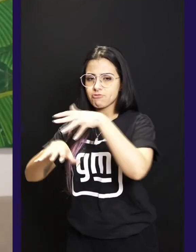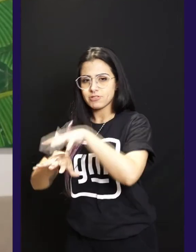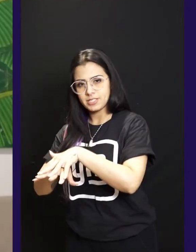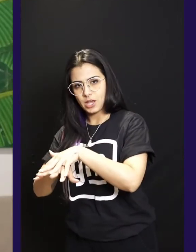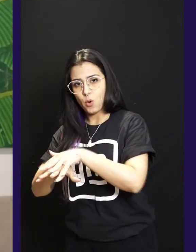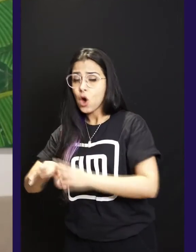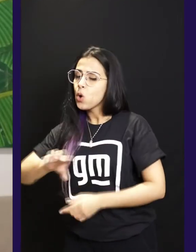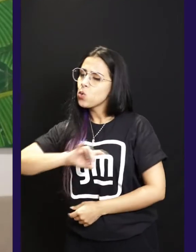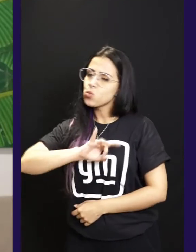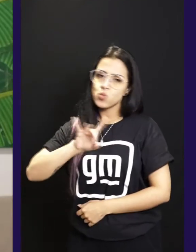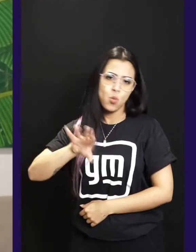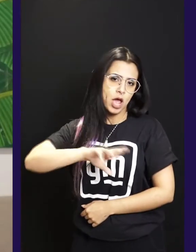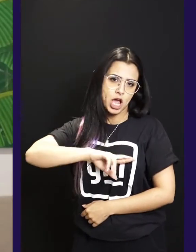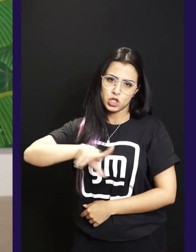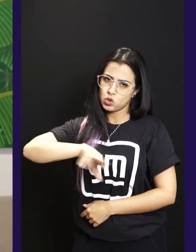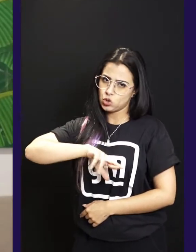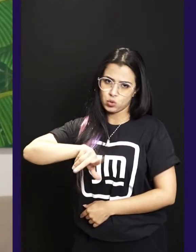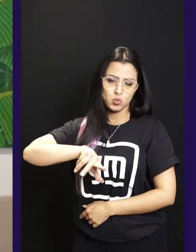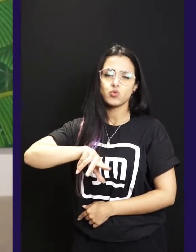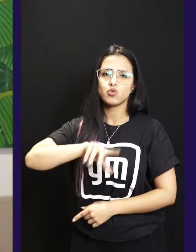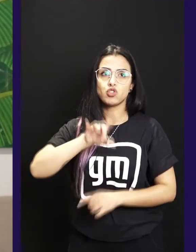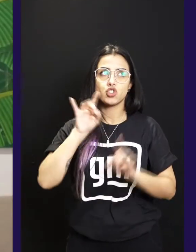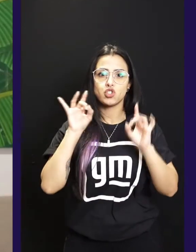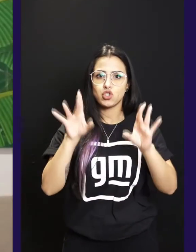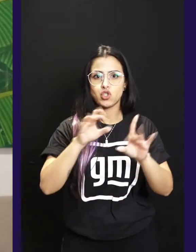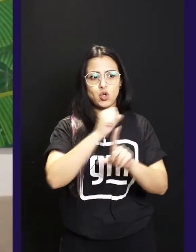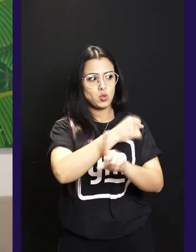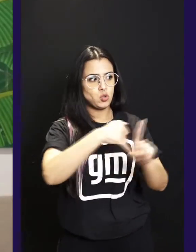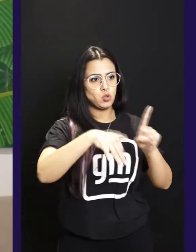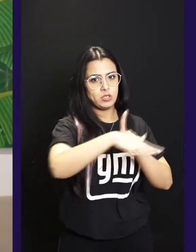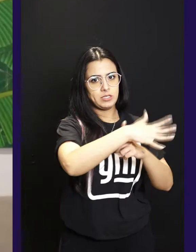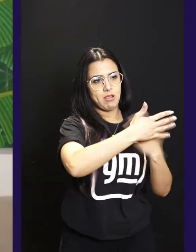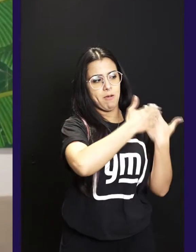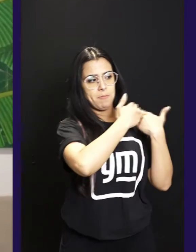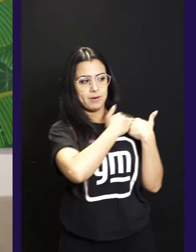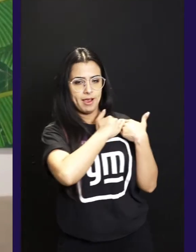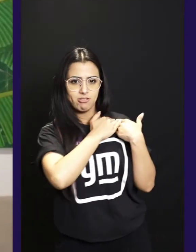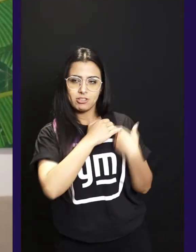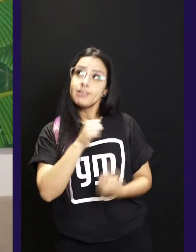devolver coisas boas para a sociedade. Mas, além disso,